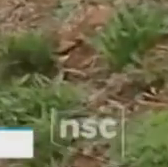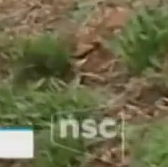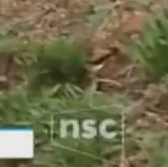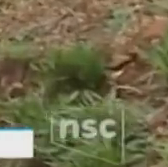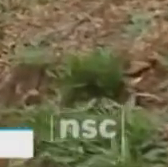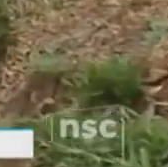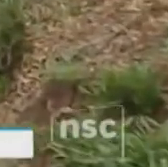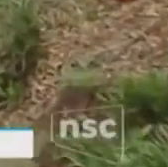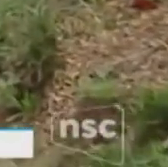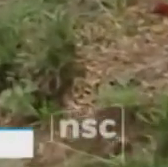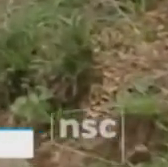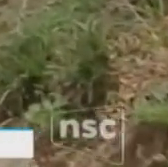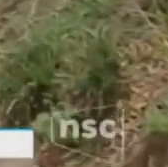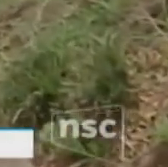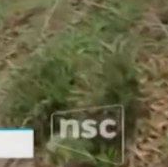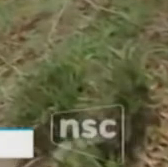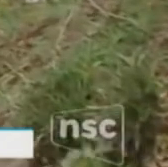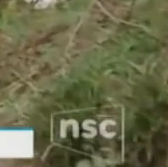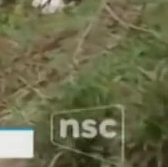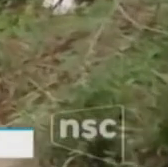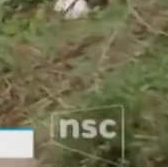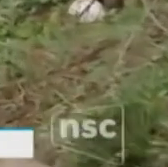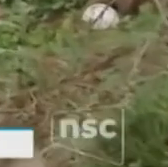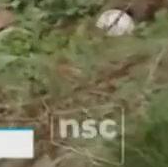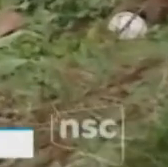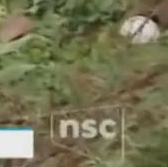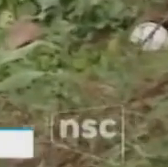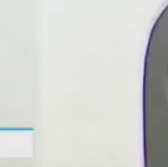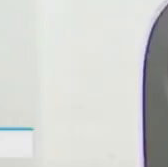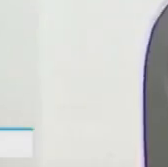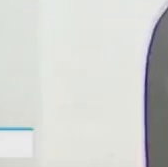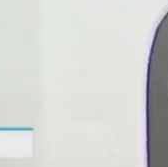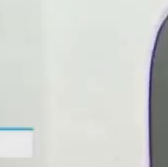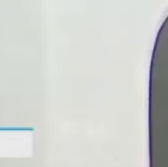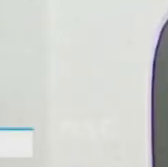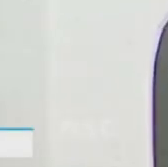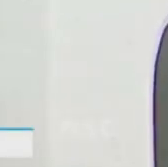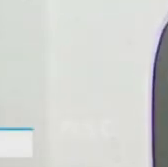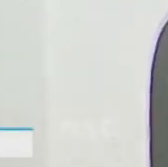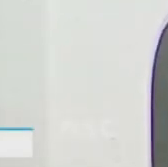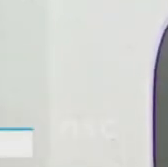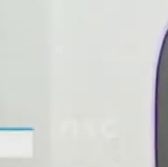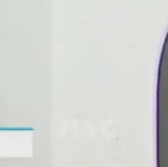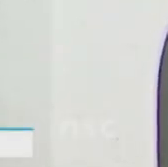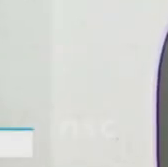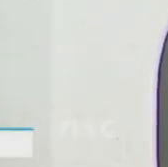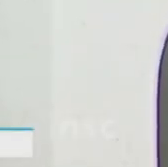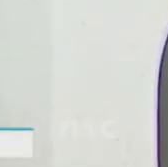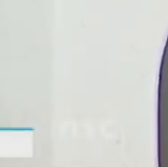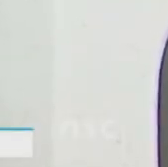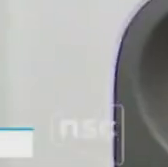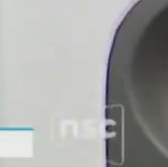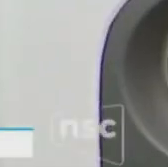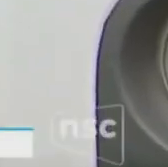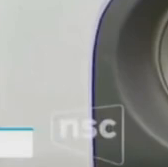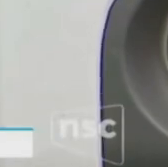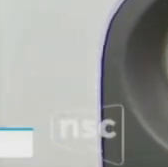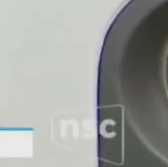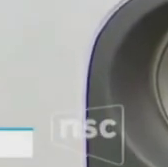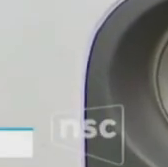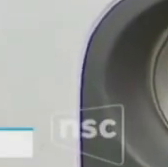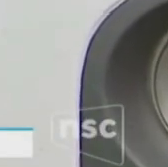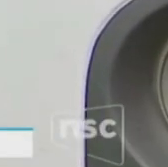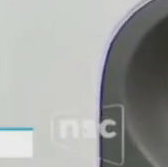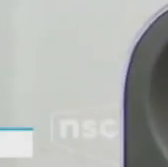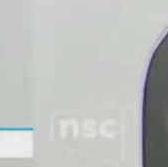curvas, cenário que favorece acidentes. Caminhão pesado ali judia bastante. Tem que descer